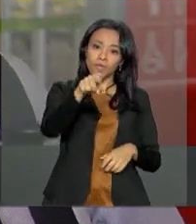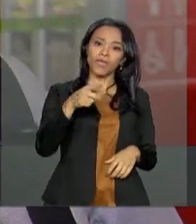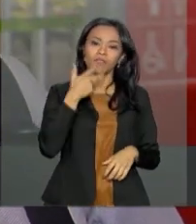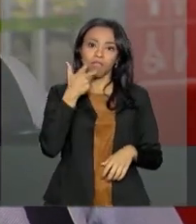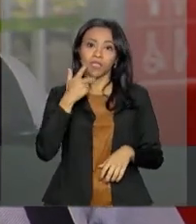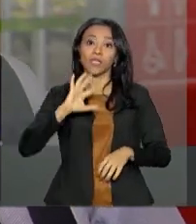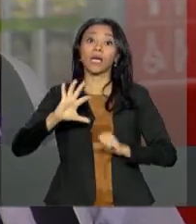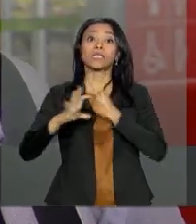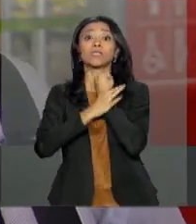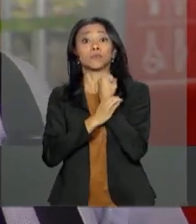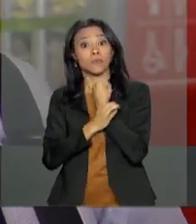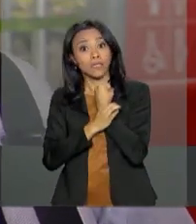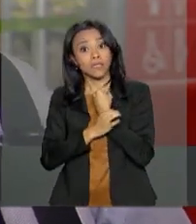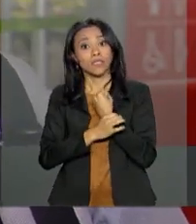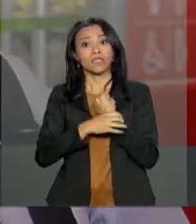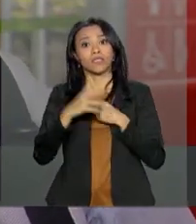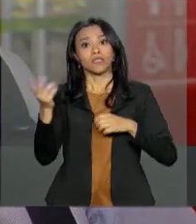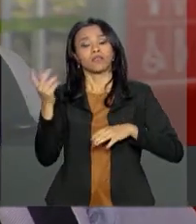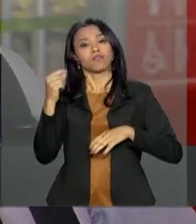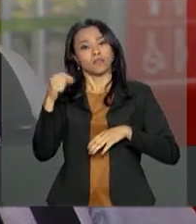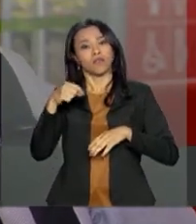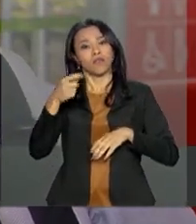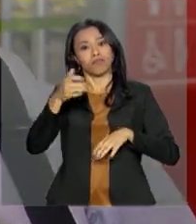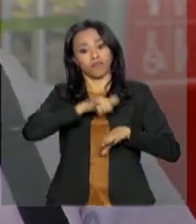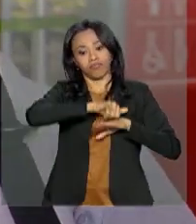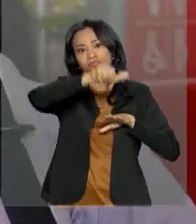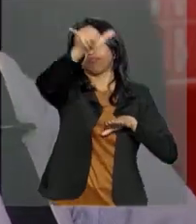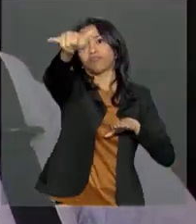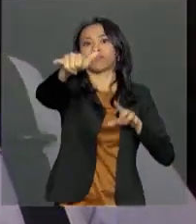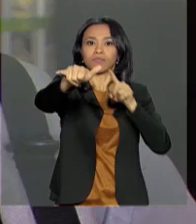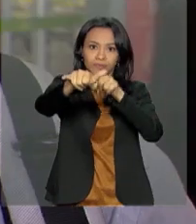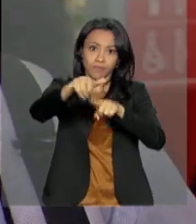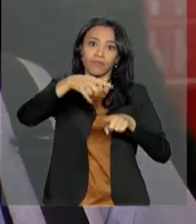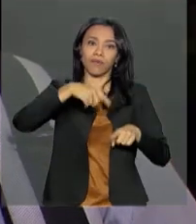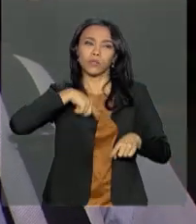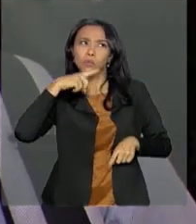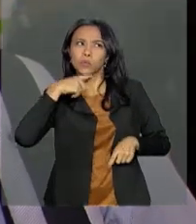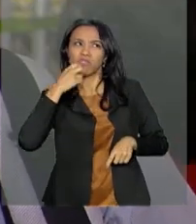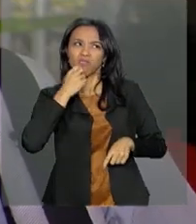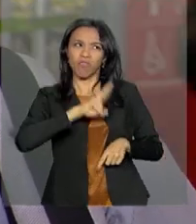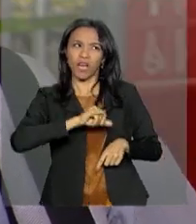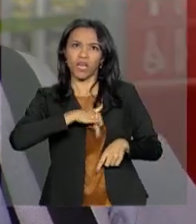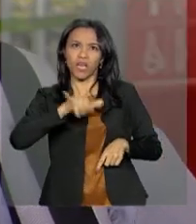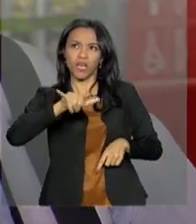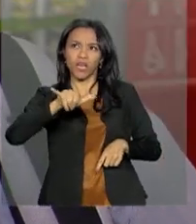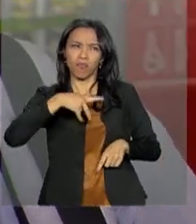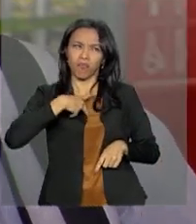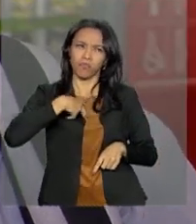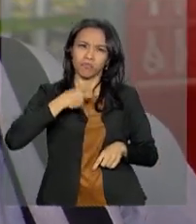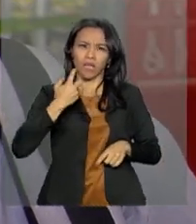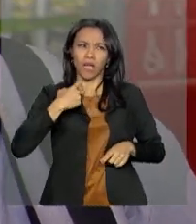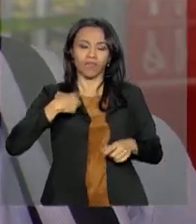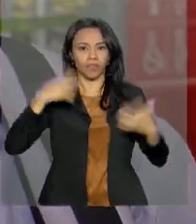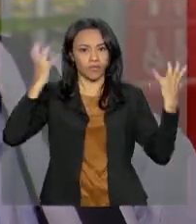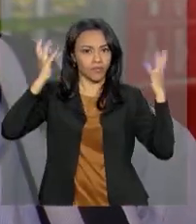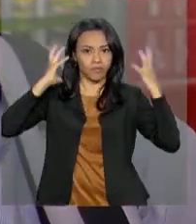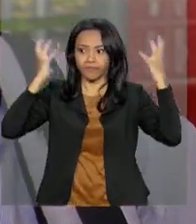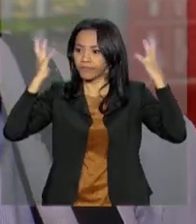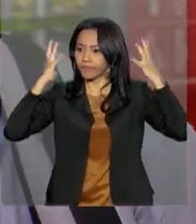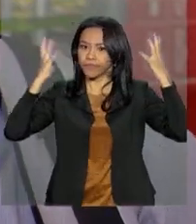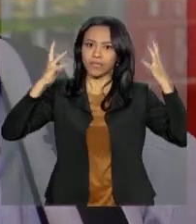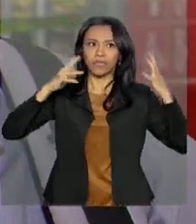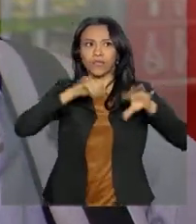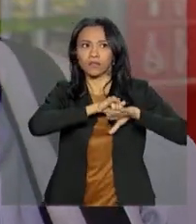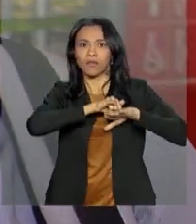garantia da saída dos usuários que é o que todo passageiro que é exigente como passageiro o que nos stress e cheias será que o